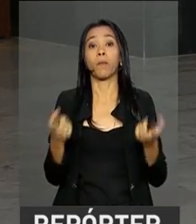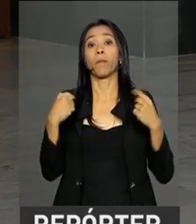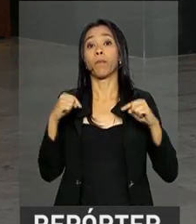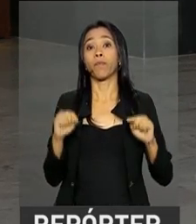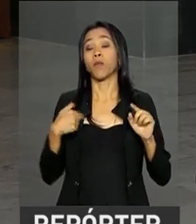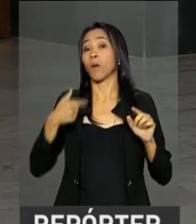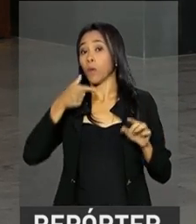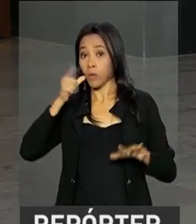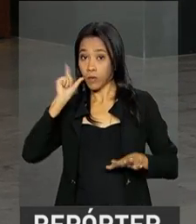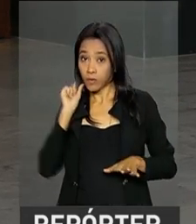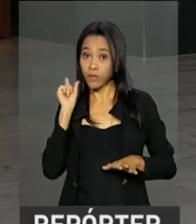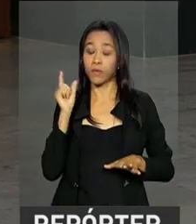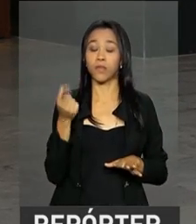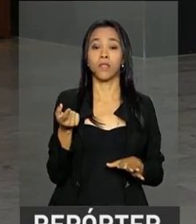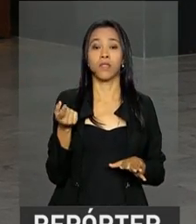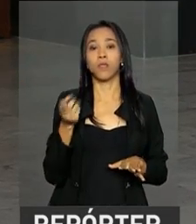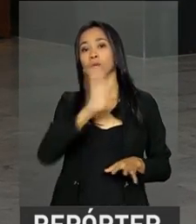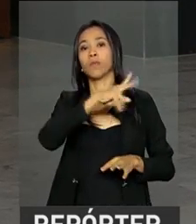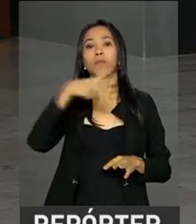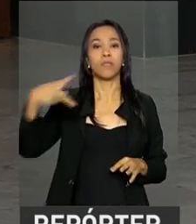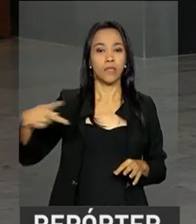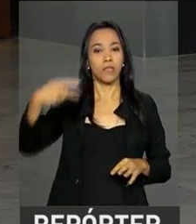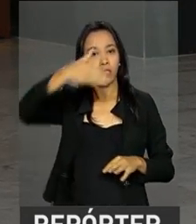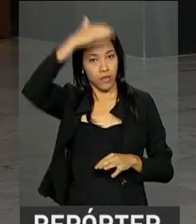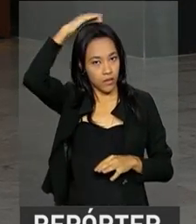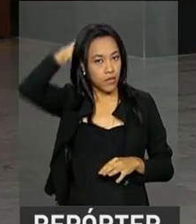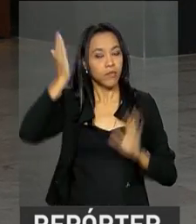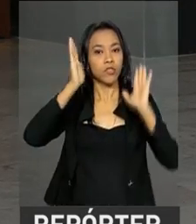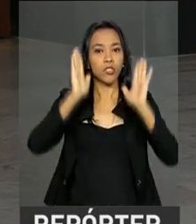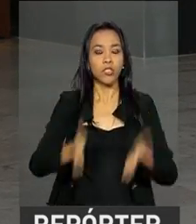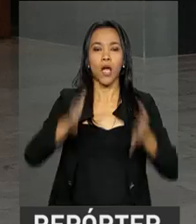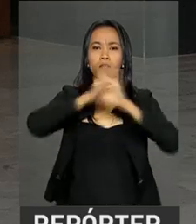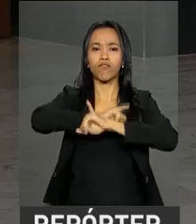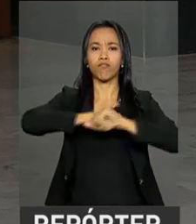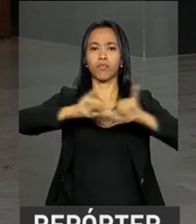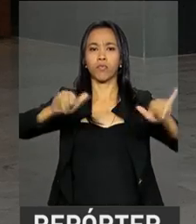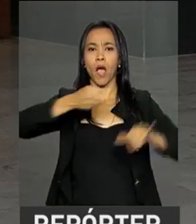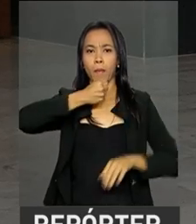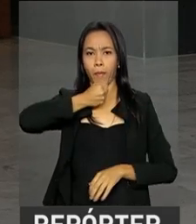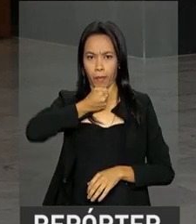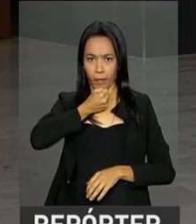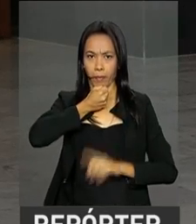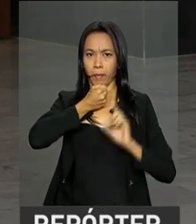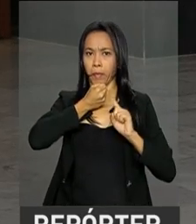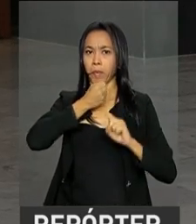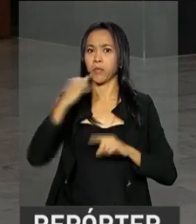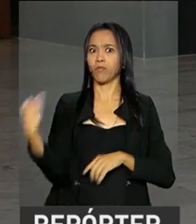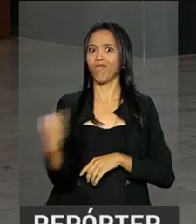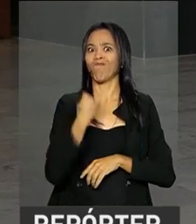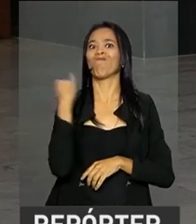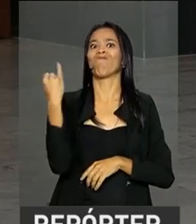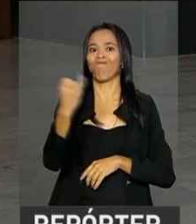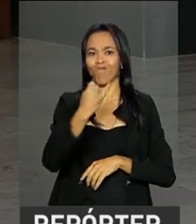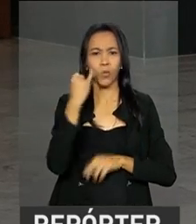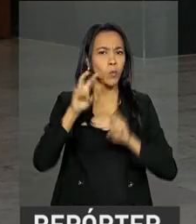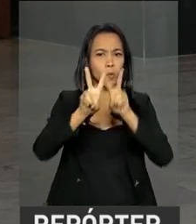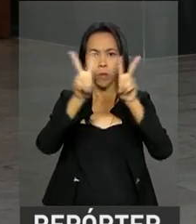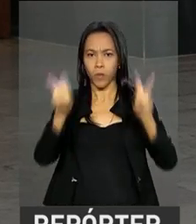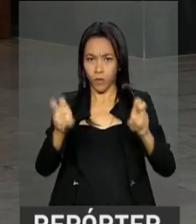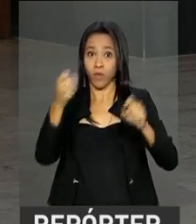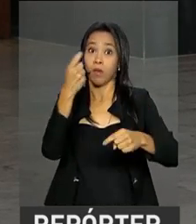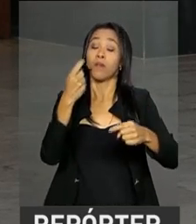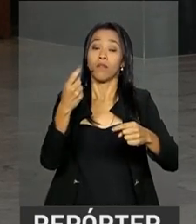inclusive Leandro o presidente Michel Temer ele fez uma declaração ele fez um anúncio importante com relação à reforma da